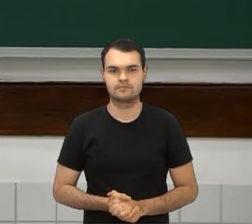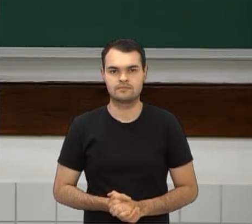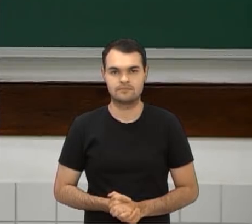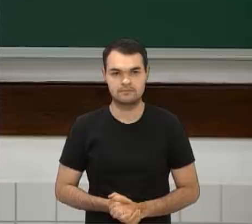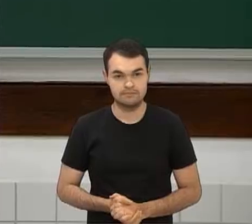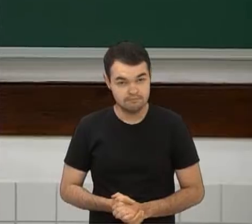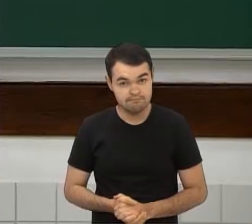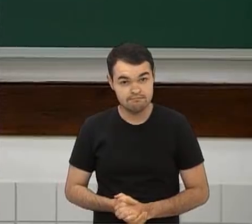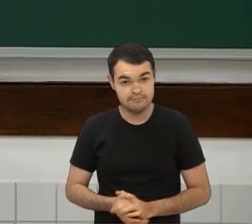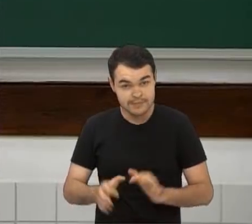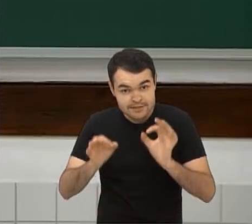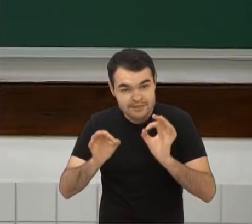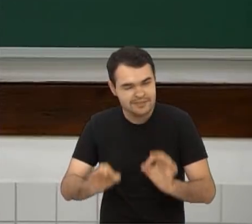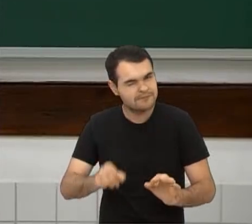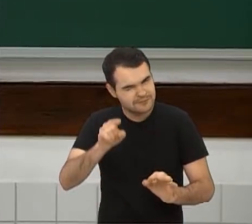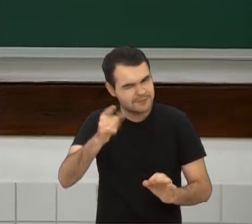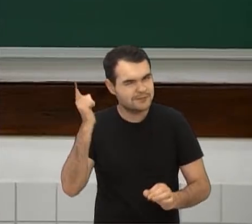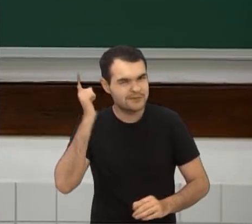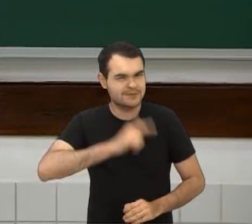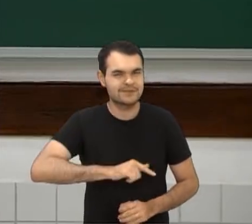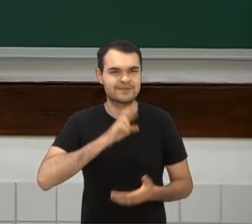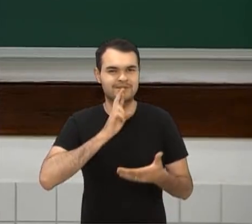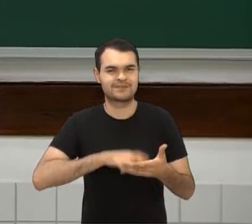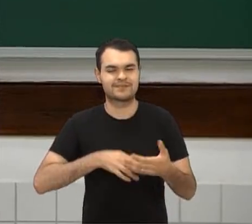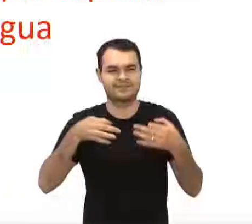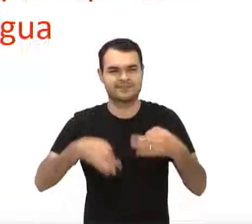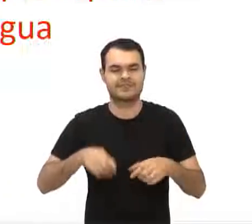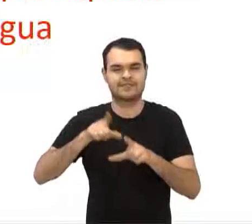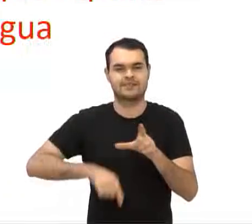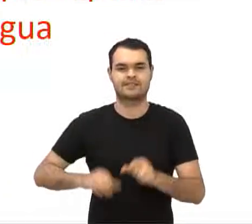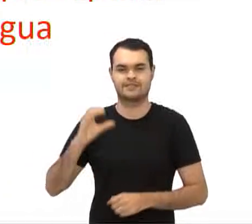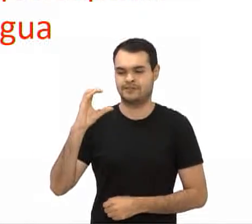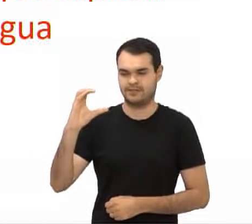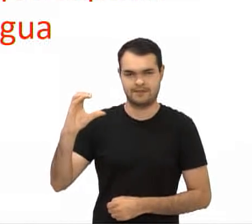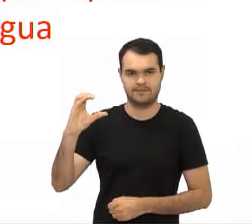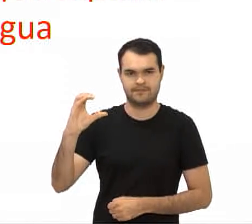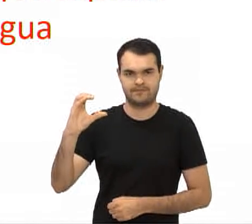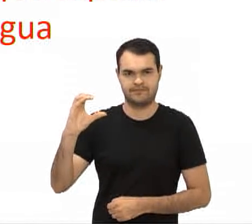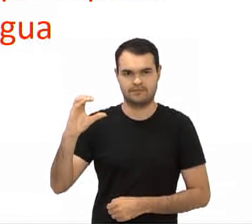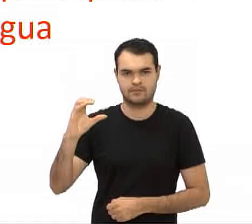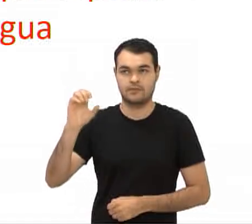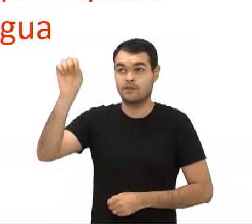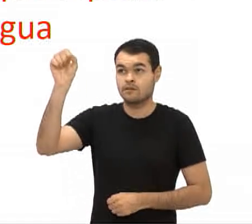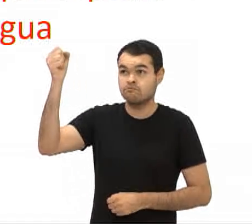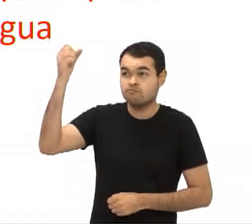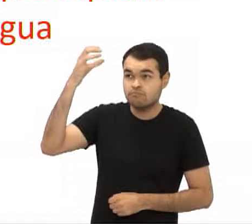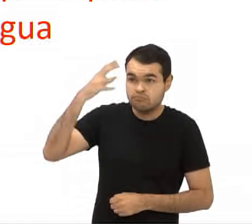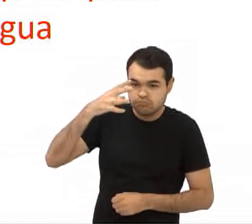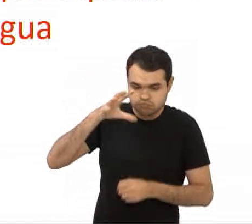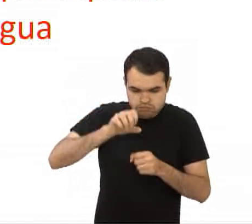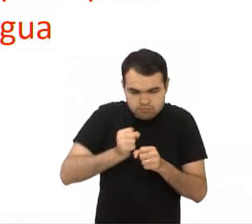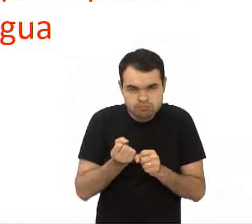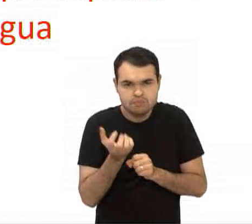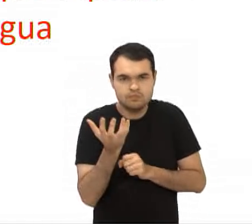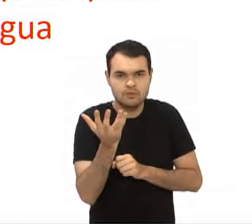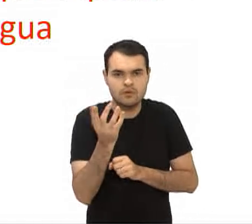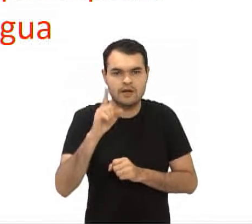Certeza que você acertou essa, né? Letra C. A Fotossíntese ocorre